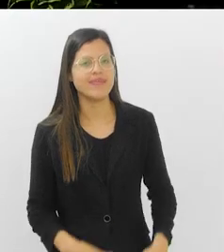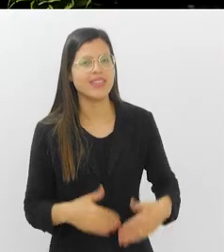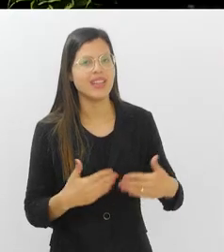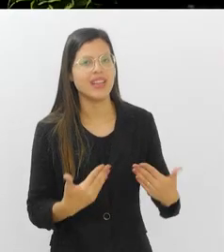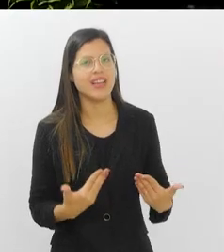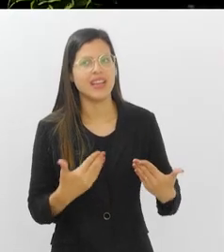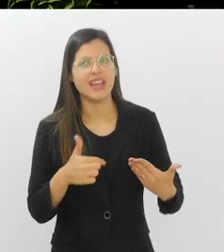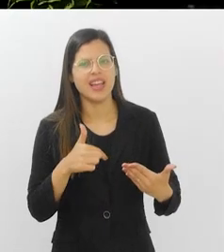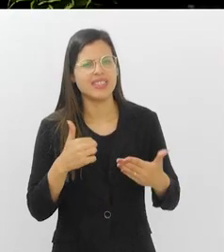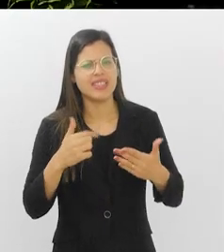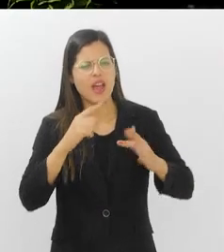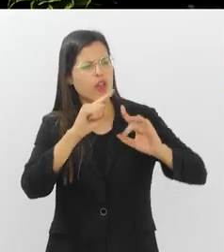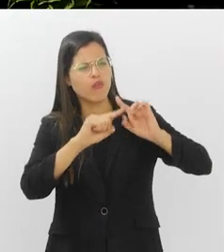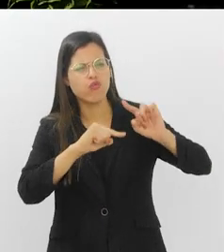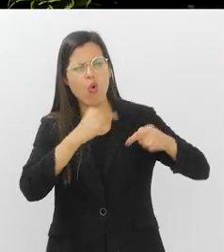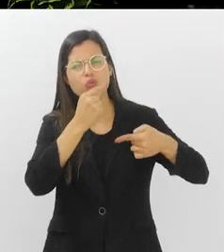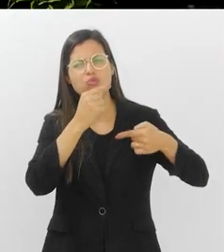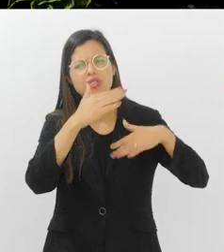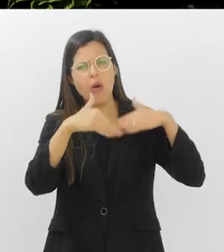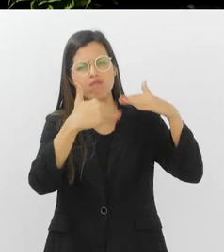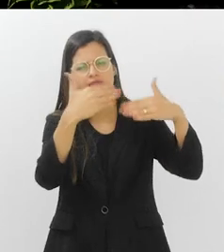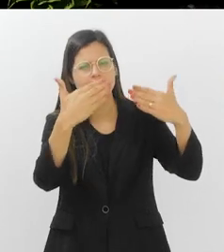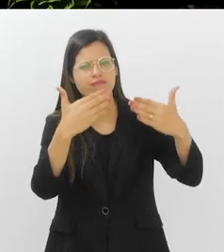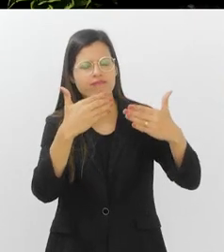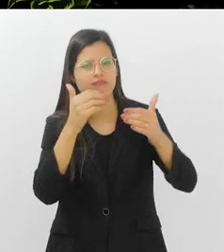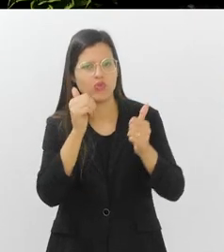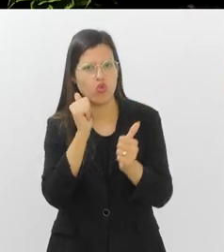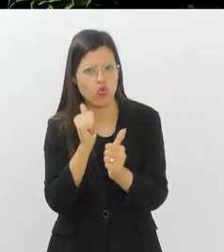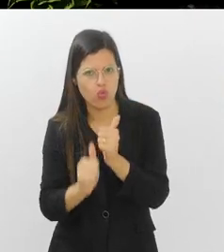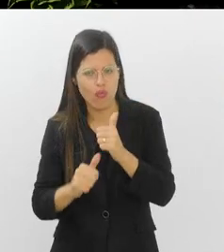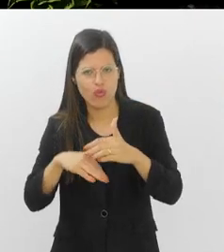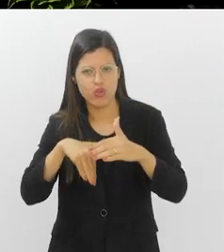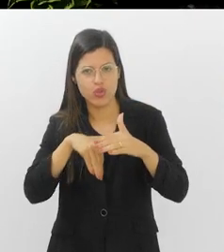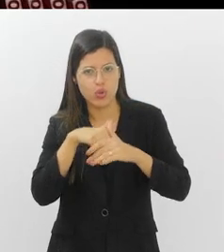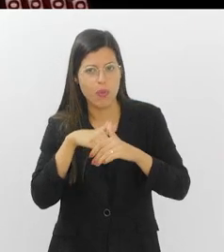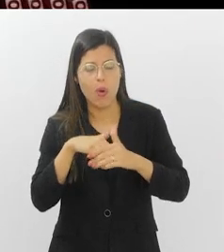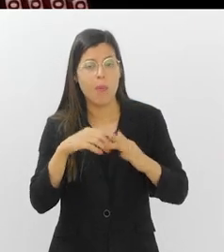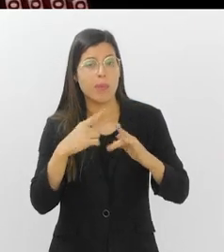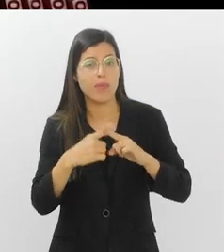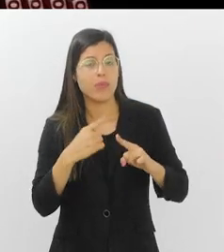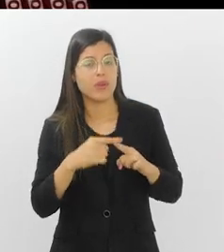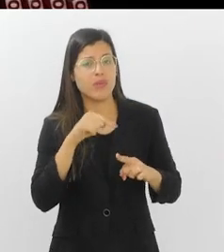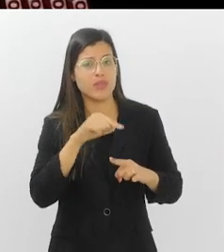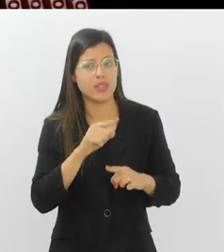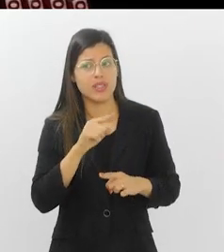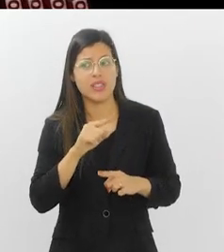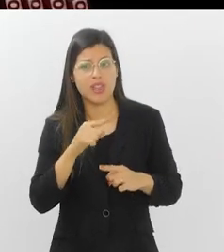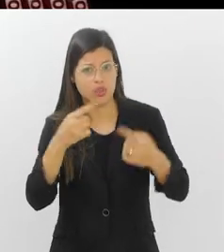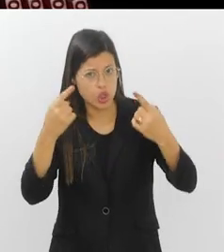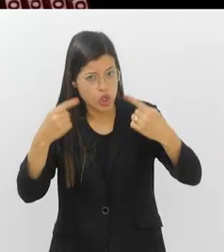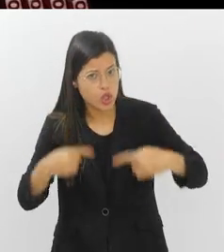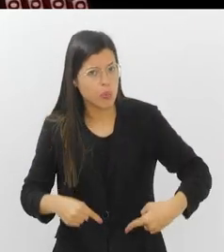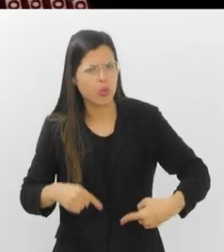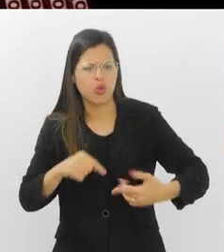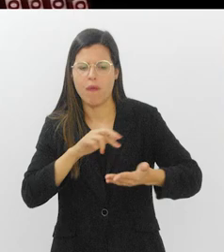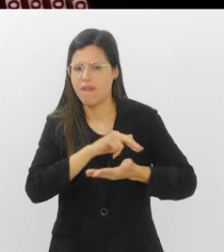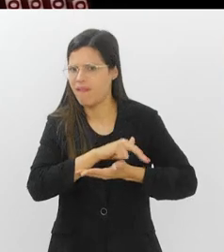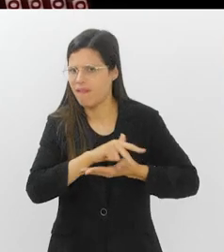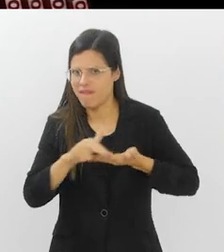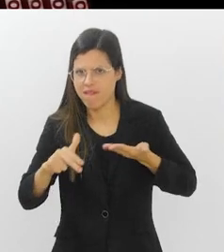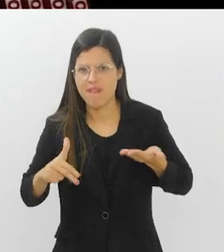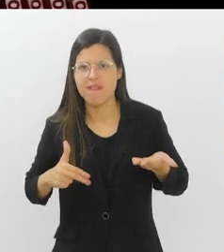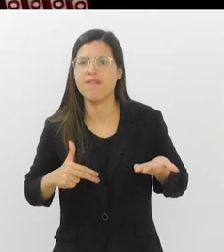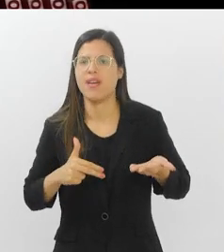e essa evolução no futebol eh porque você chegou a disputar